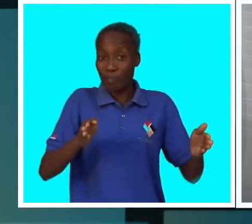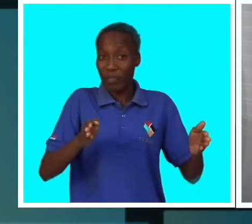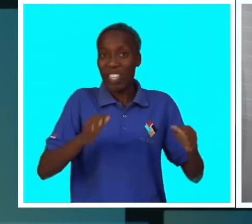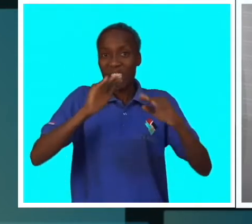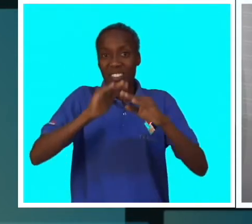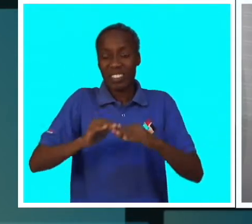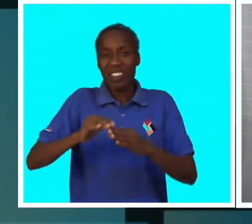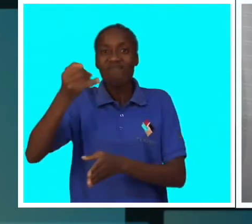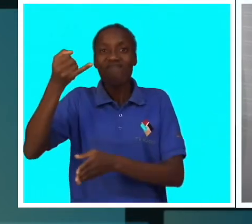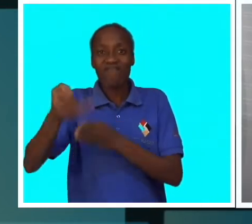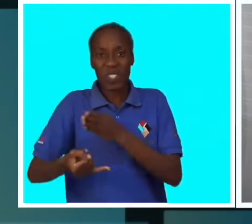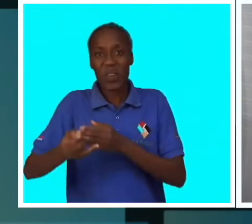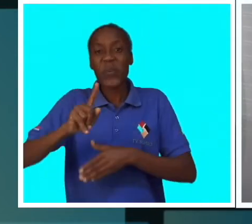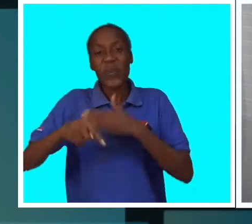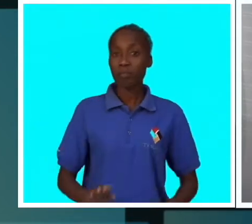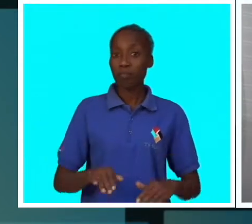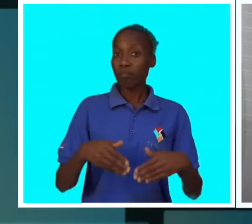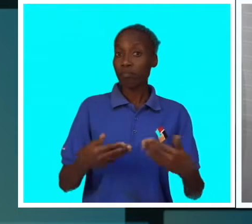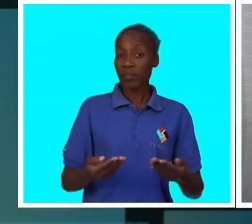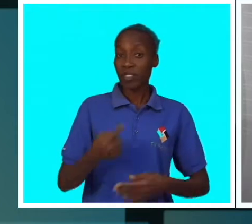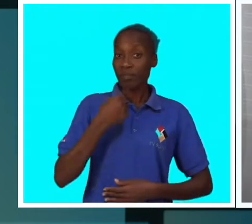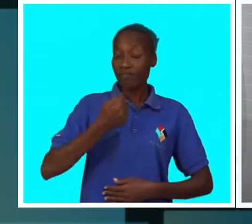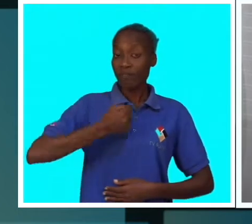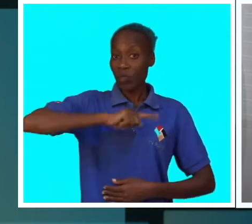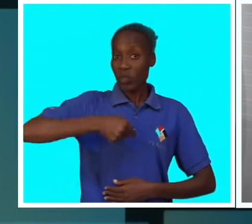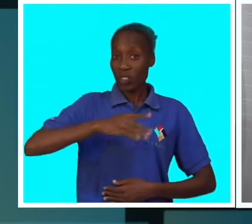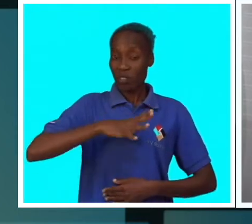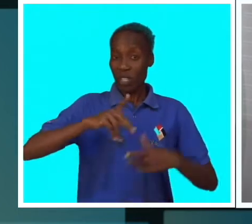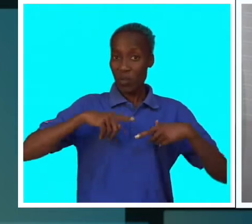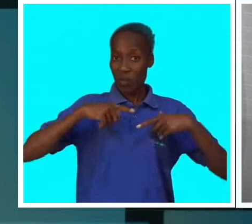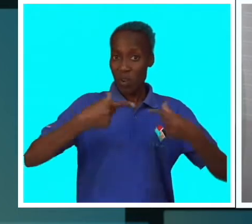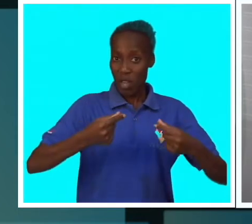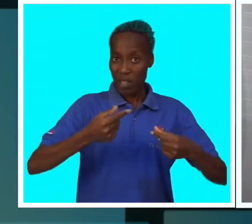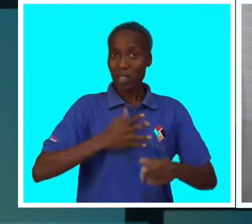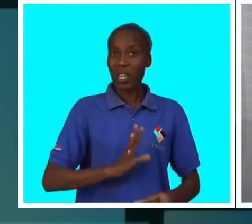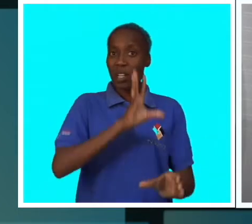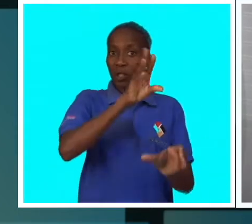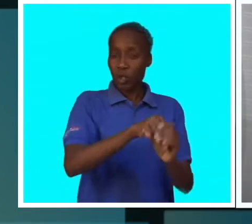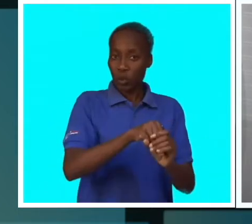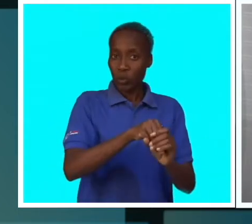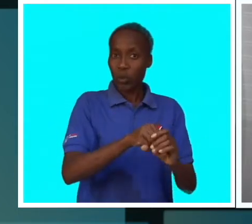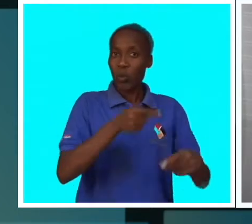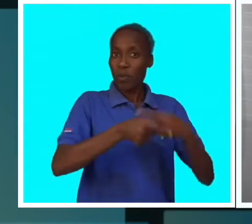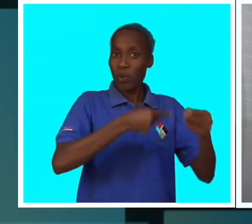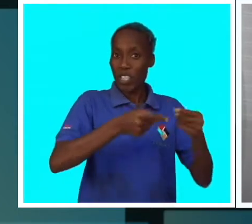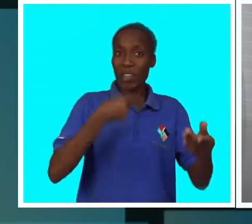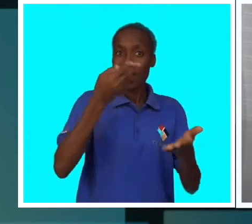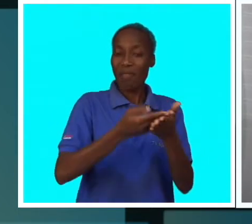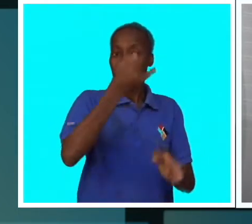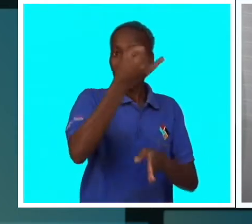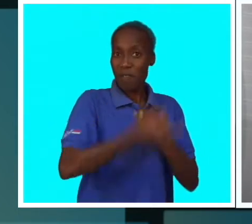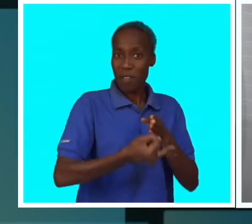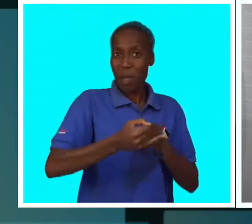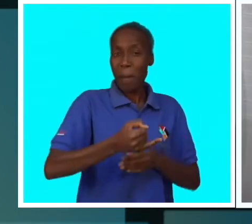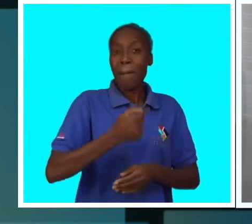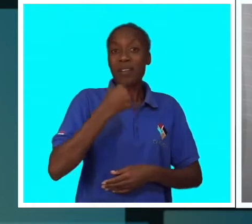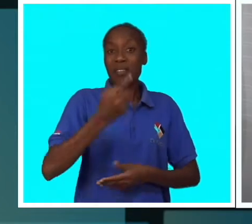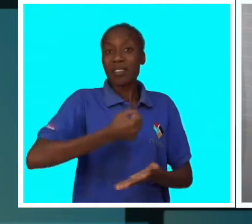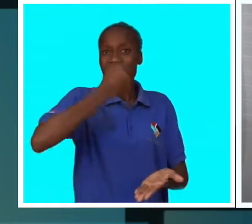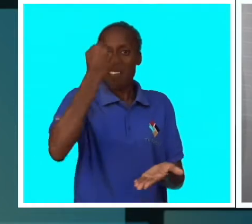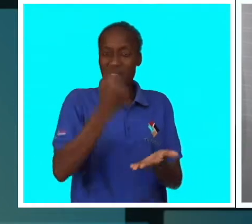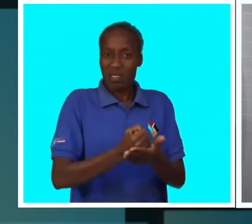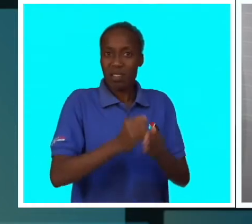chegou ao fim. E foi exatamente isso que aconteceu. Apesar da vontade de fazer parte deste projeto